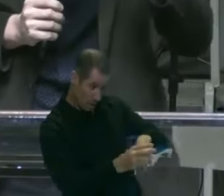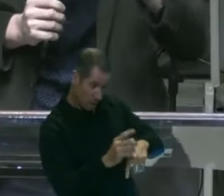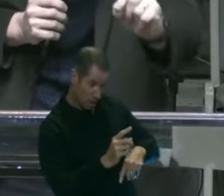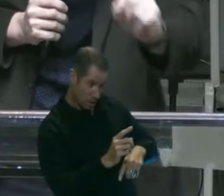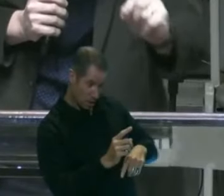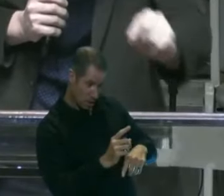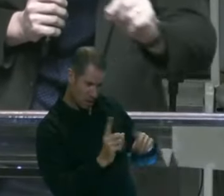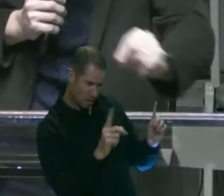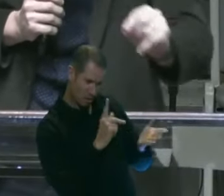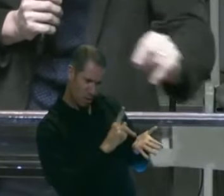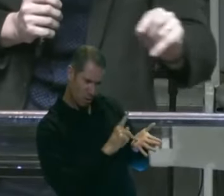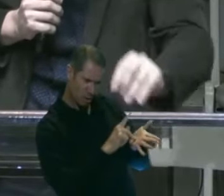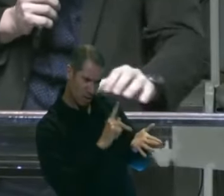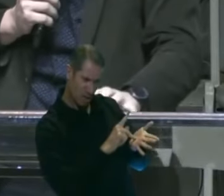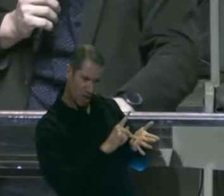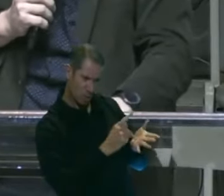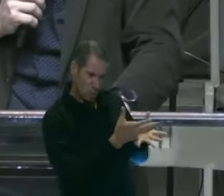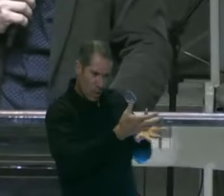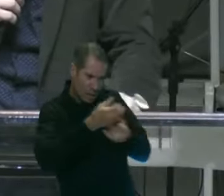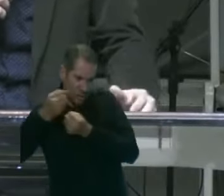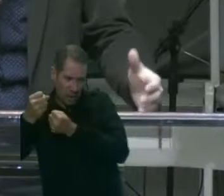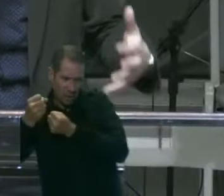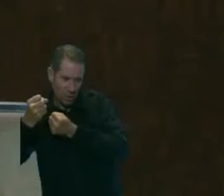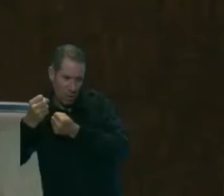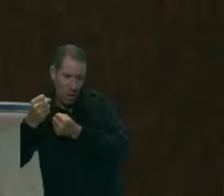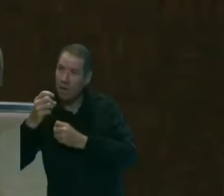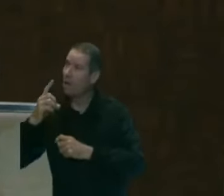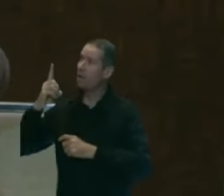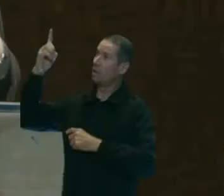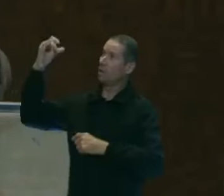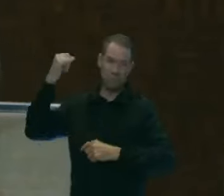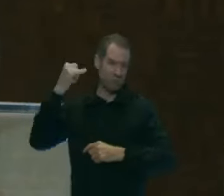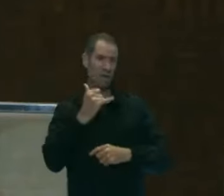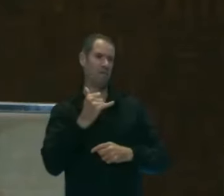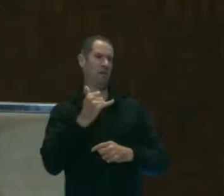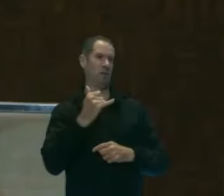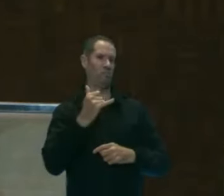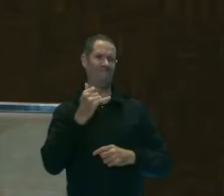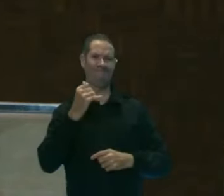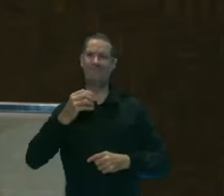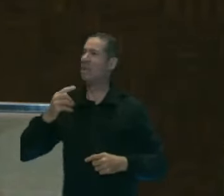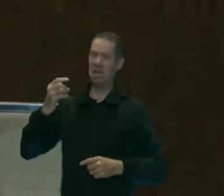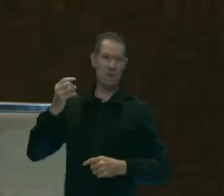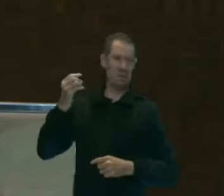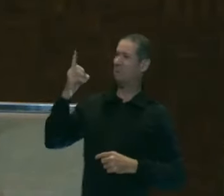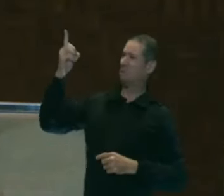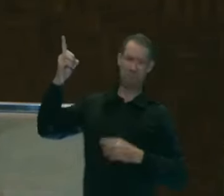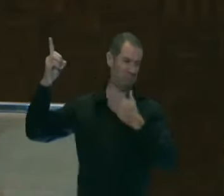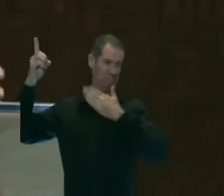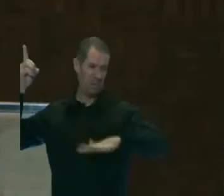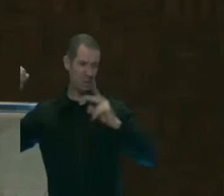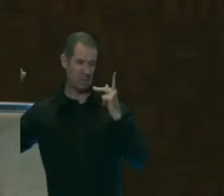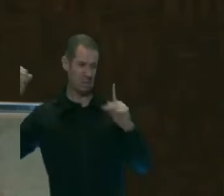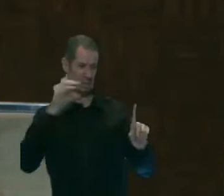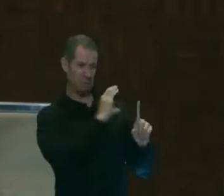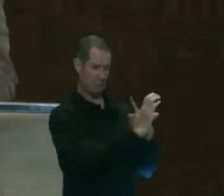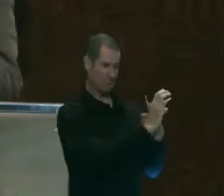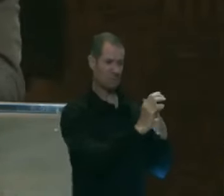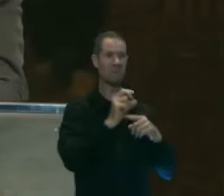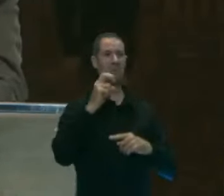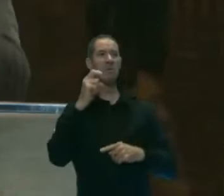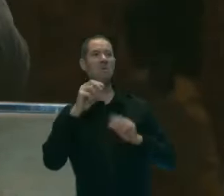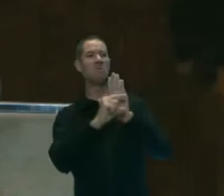não é certo que serás aceito. Deus está falando: olha, eu rejeitei, não me agradou o seu culto. O versículo 5,